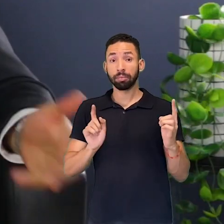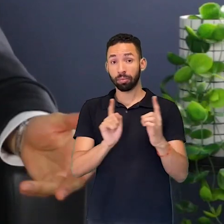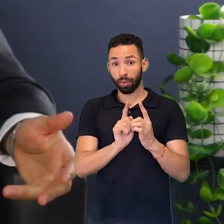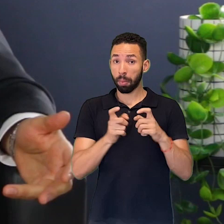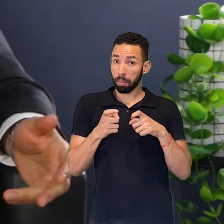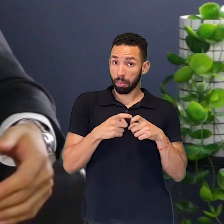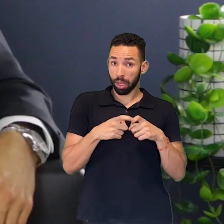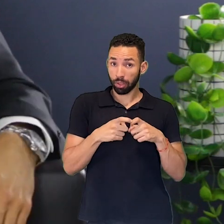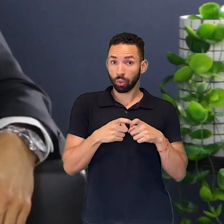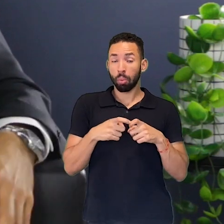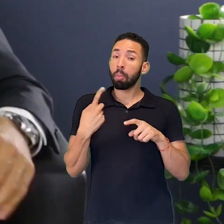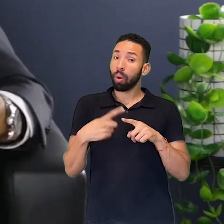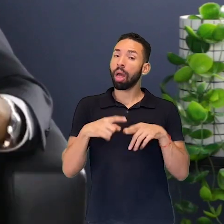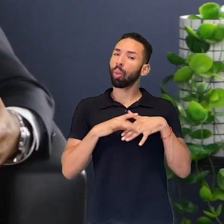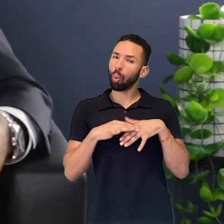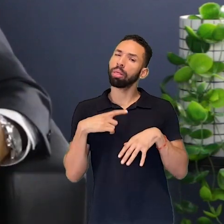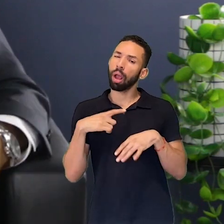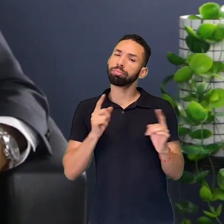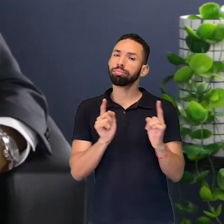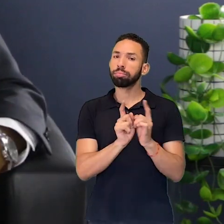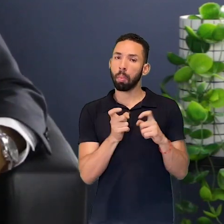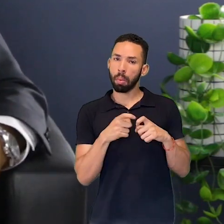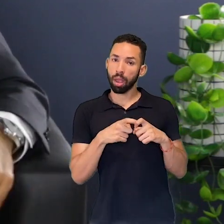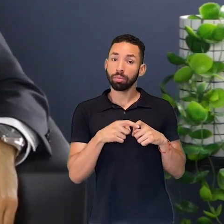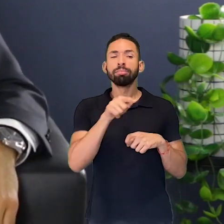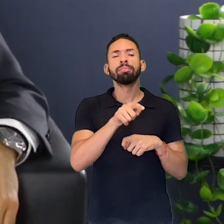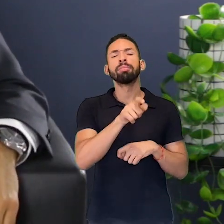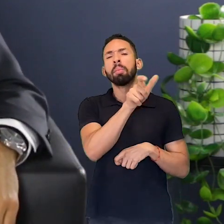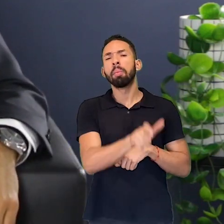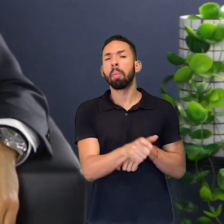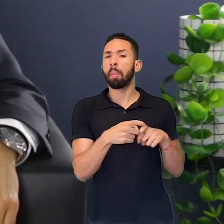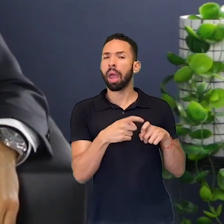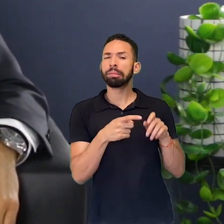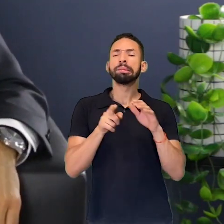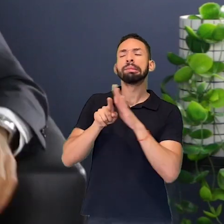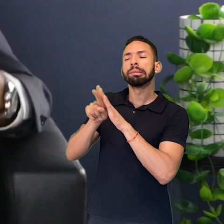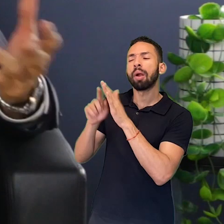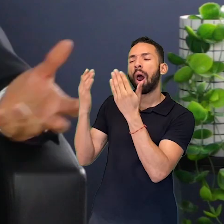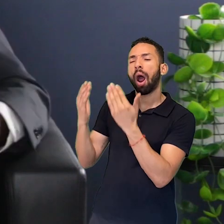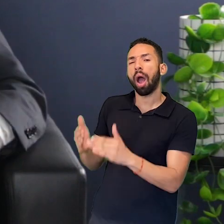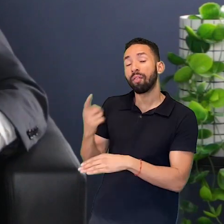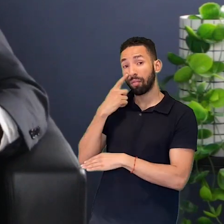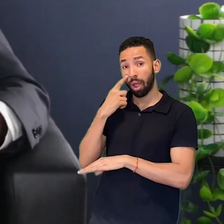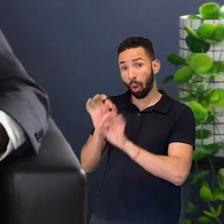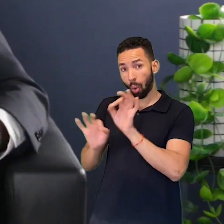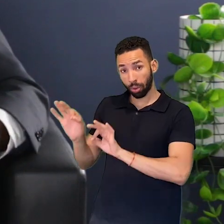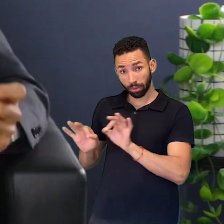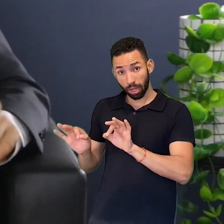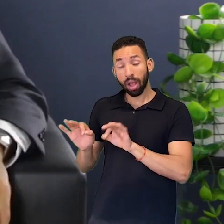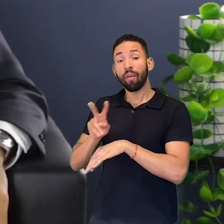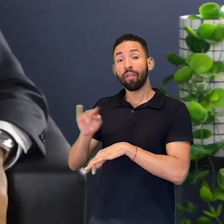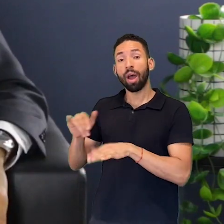deve se dirigir a um médico, se tem alguma doença, ela vai se dirigir a um médico. Esse médico vai analisar o caso dela, a